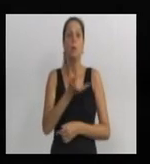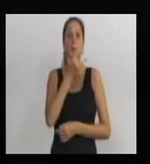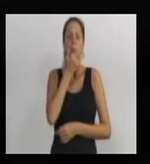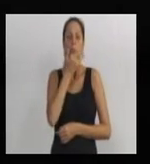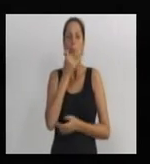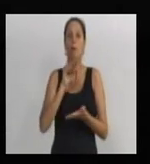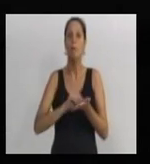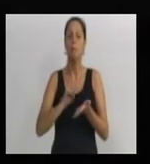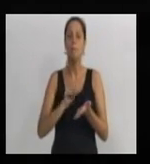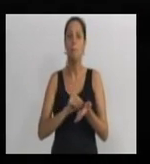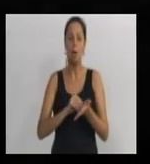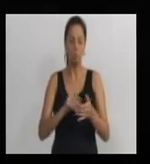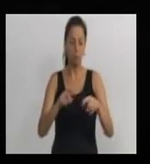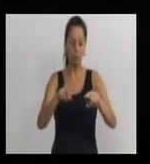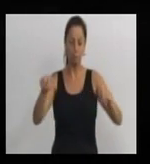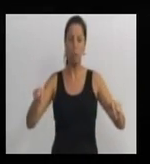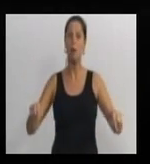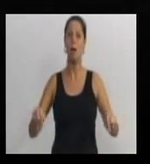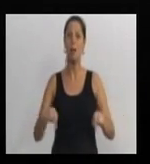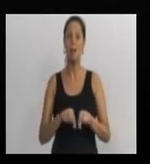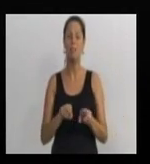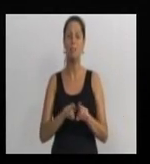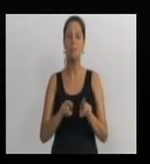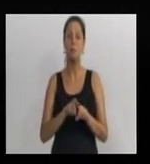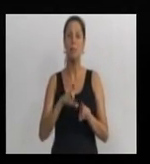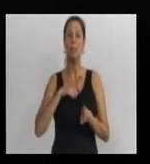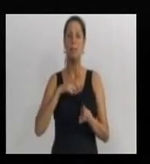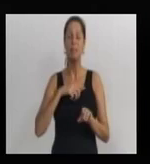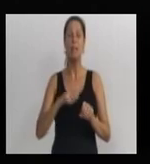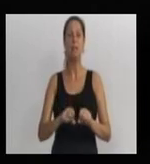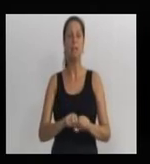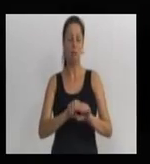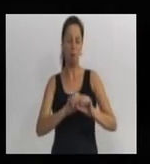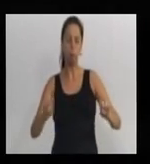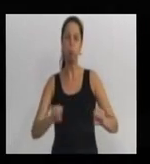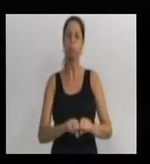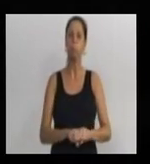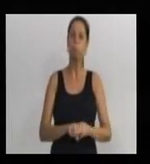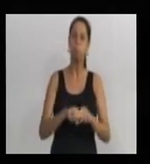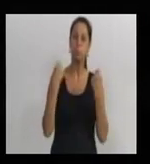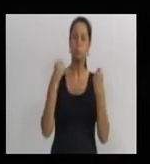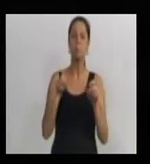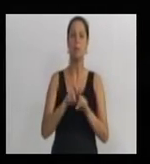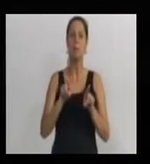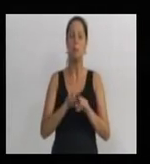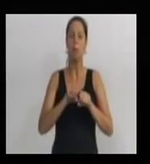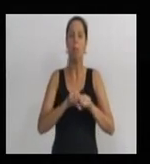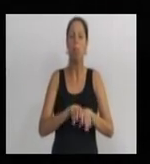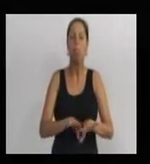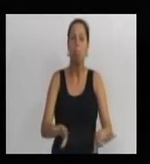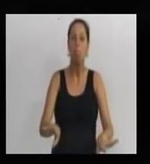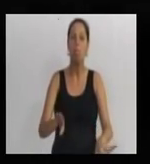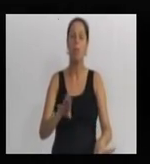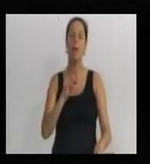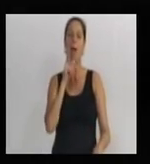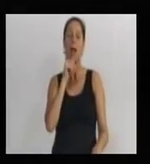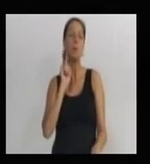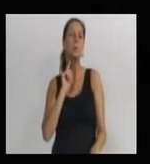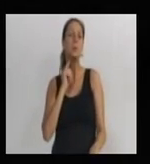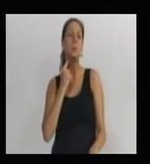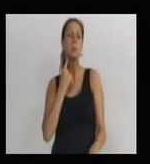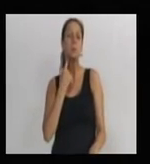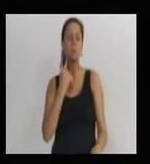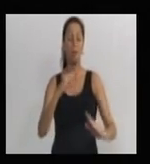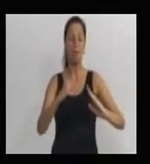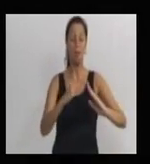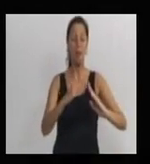várias caixas coletoras, onde tem tubos quebrados e filtrações, caixas sem fundo vazando todo esgoto, um verdadeiro inferno, não apenas para essa família, vereador